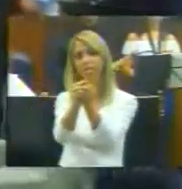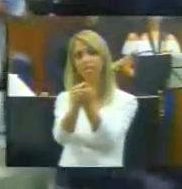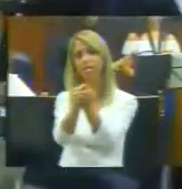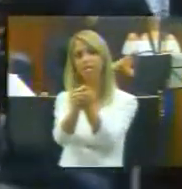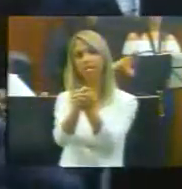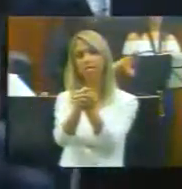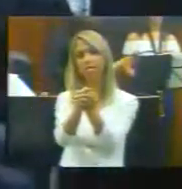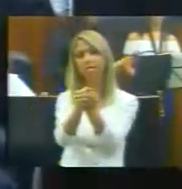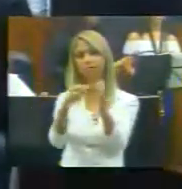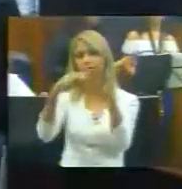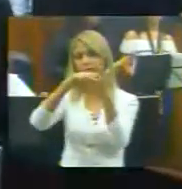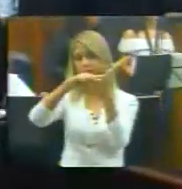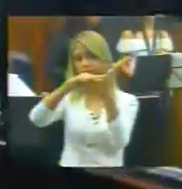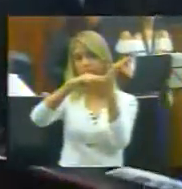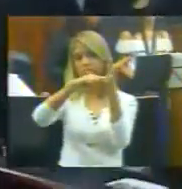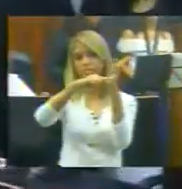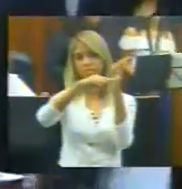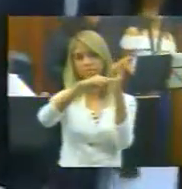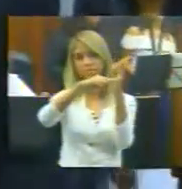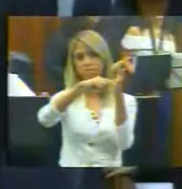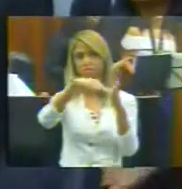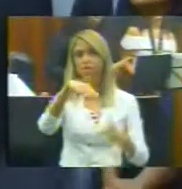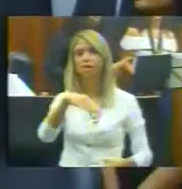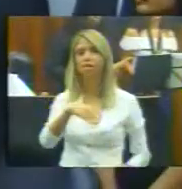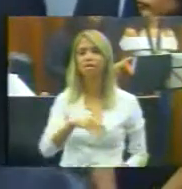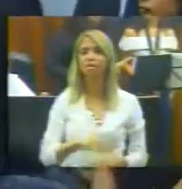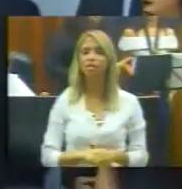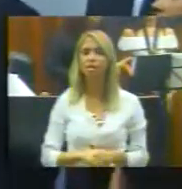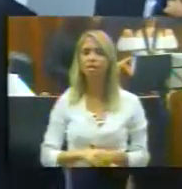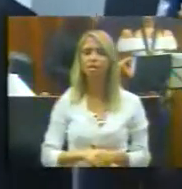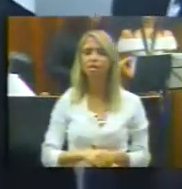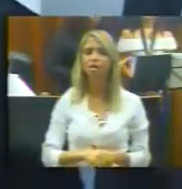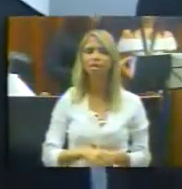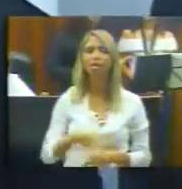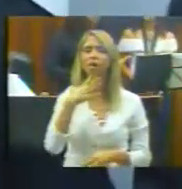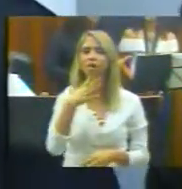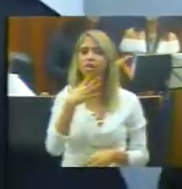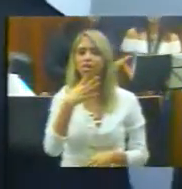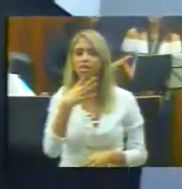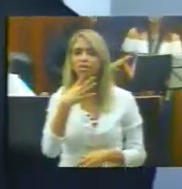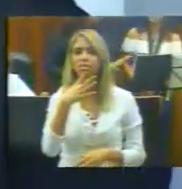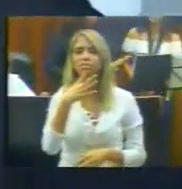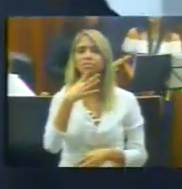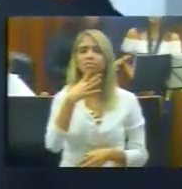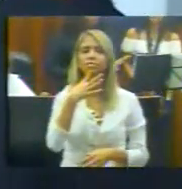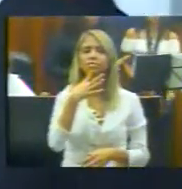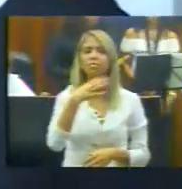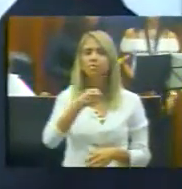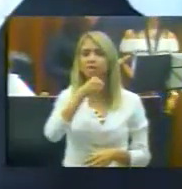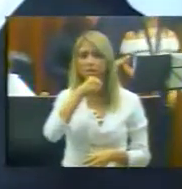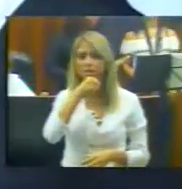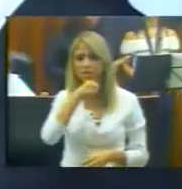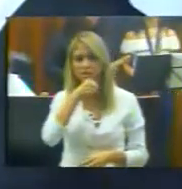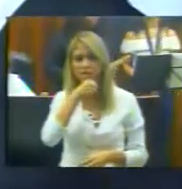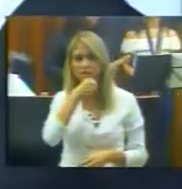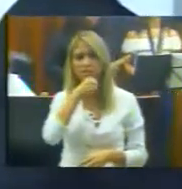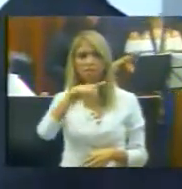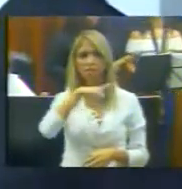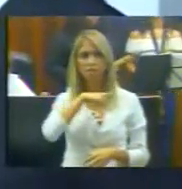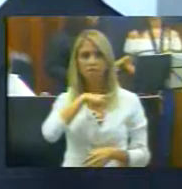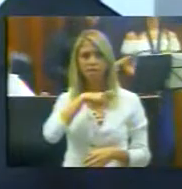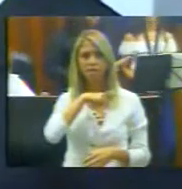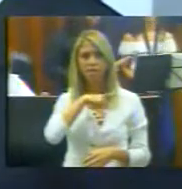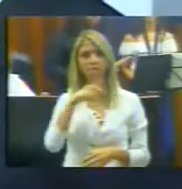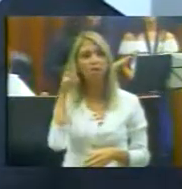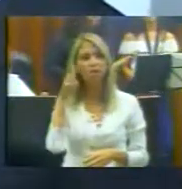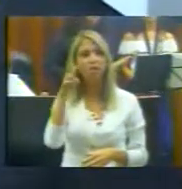É, filho do neto do Genil, Genil 457, número de farda,